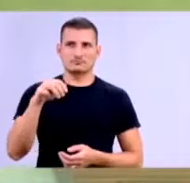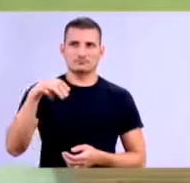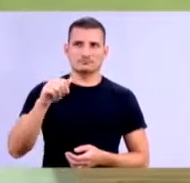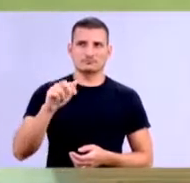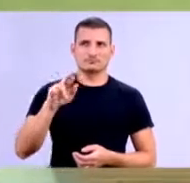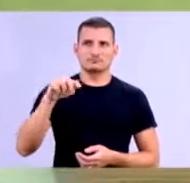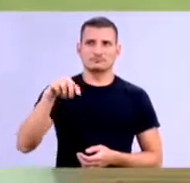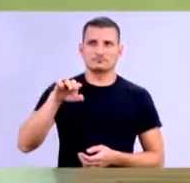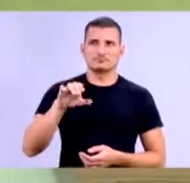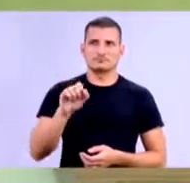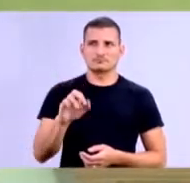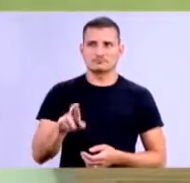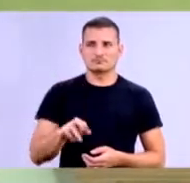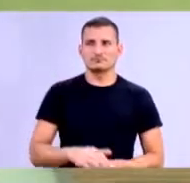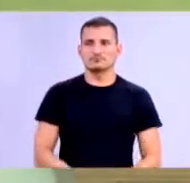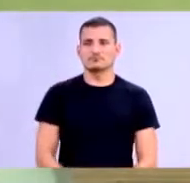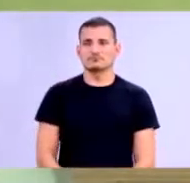Brownie.